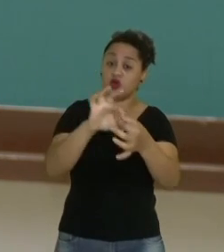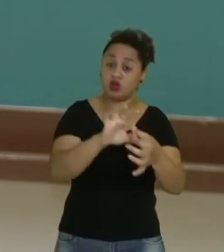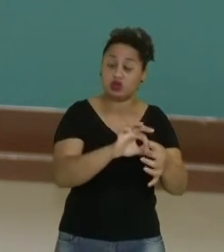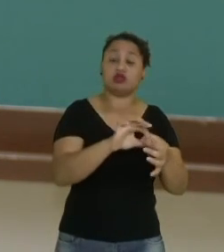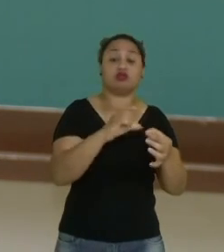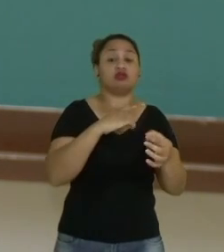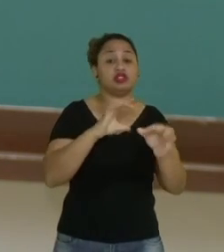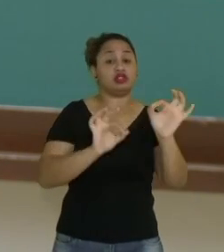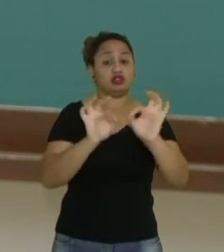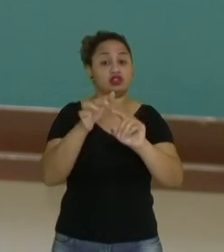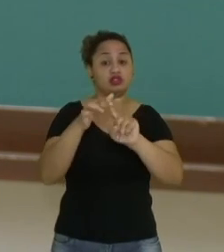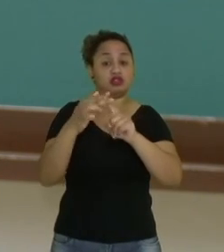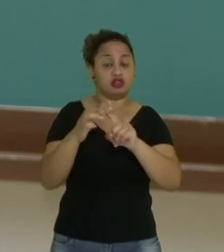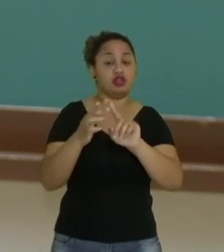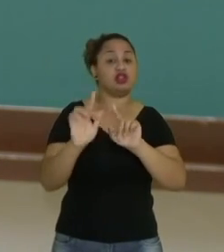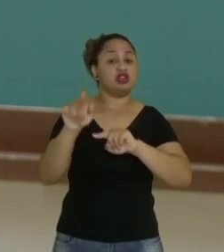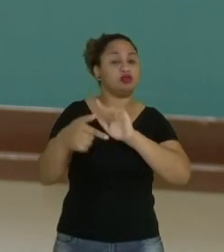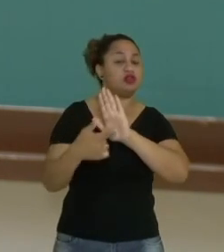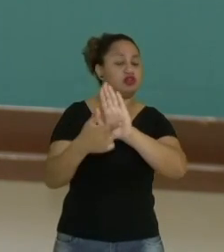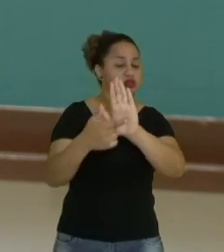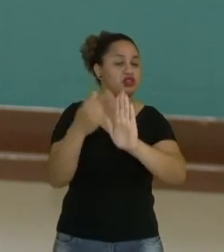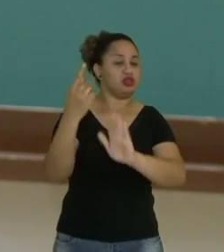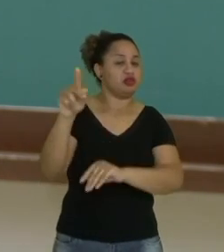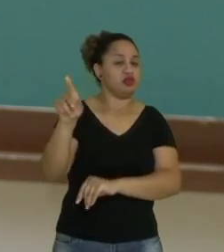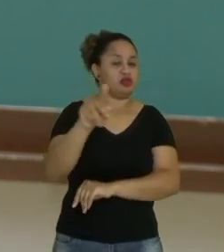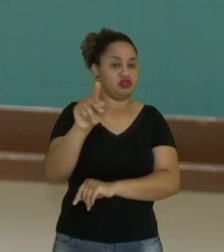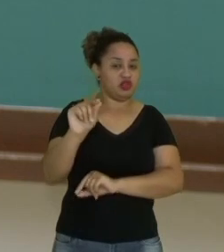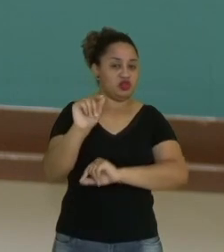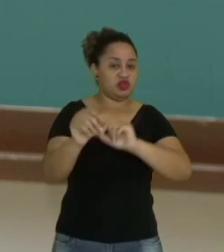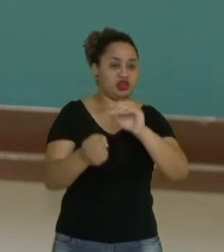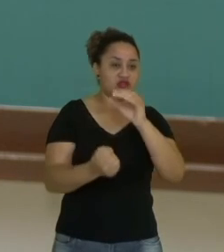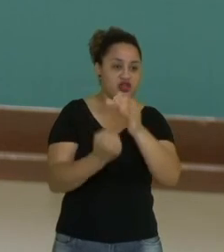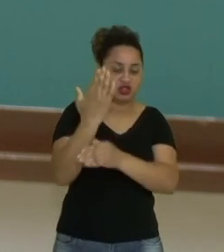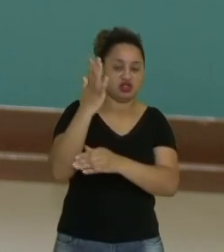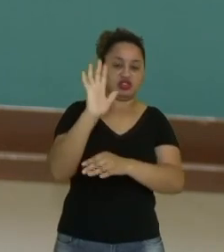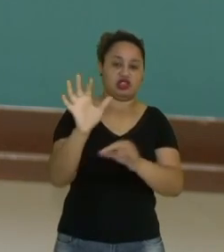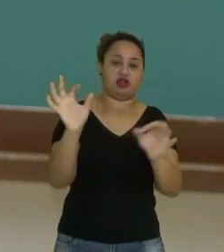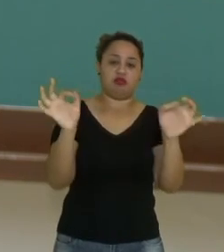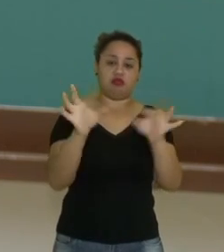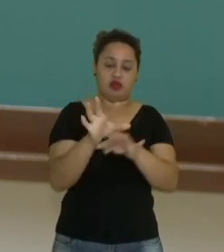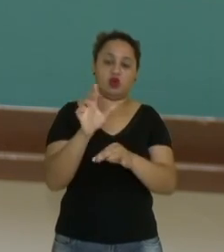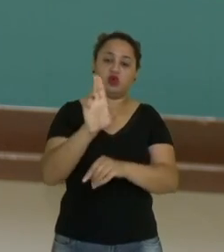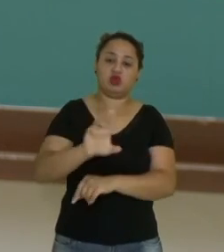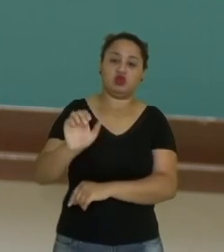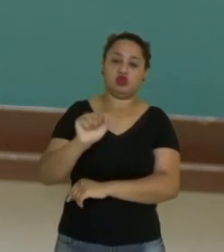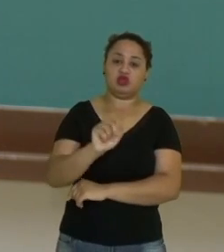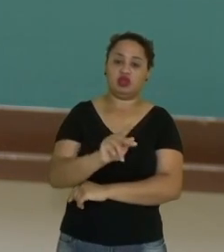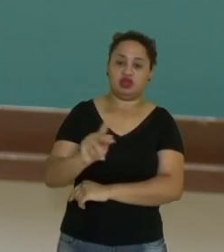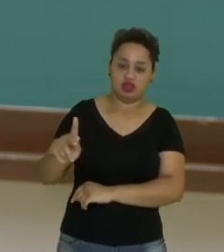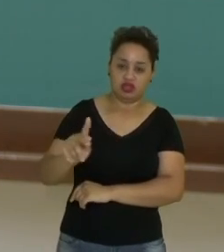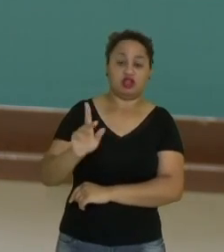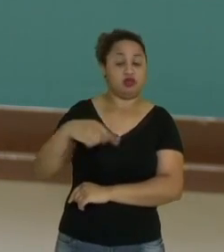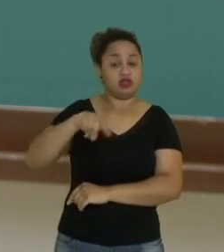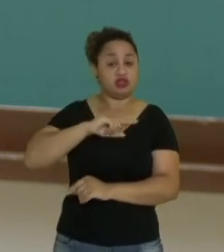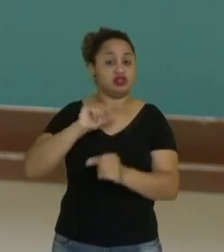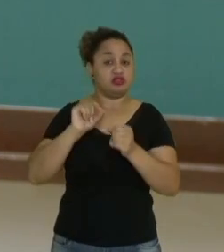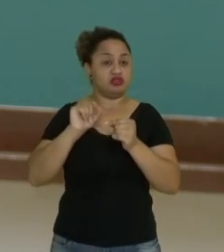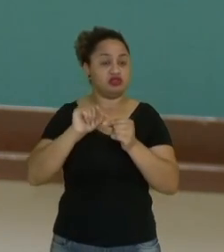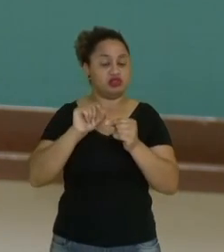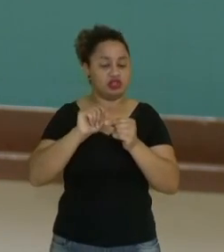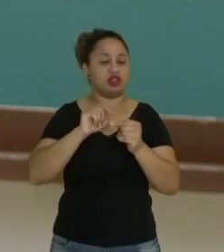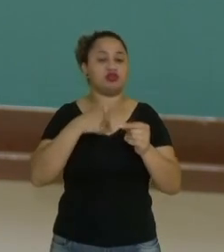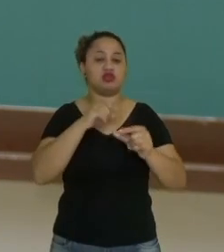Apresenta a redação ao seu professor. Combinado? Produção feita, usou o aplicativo, fizemos até aqui o